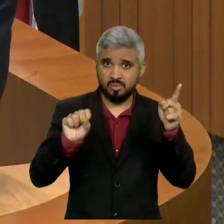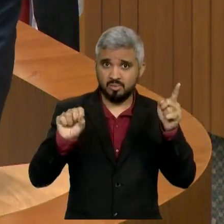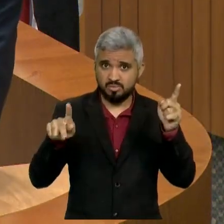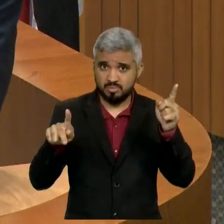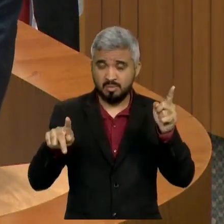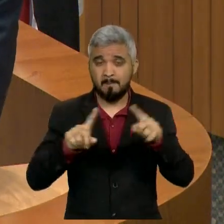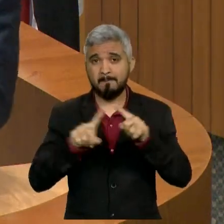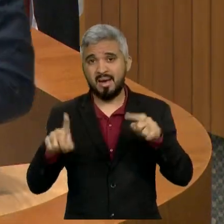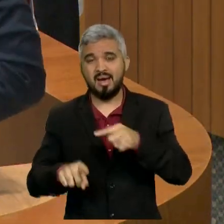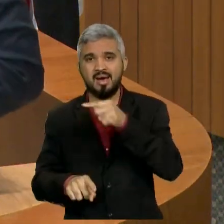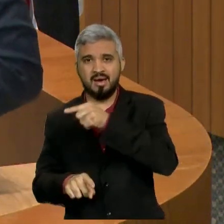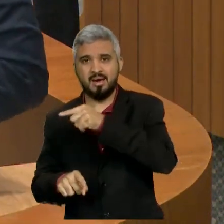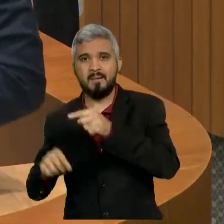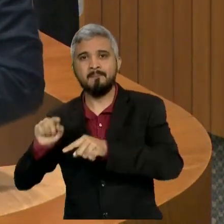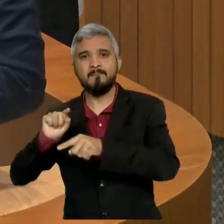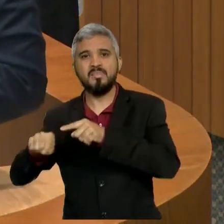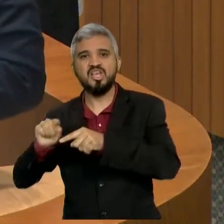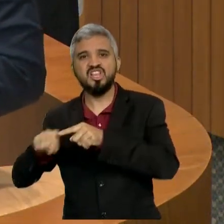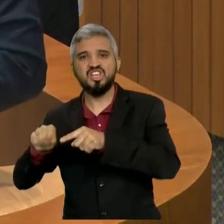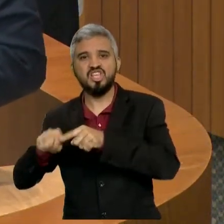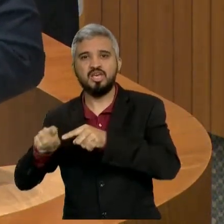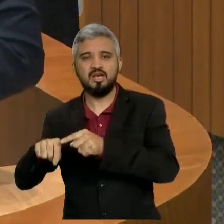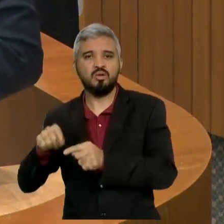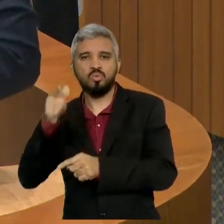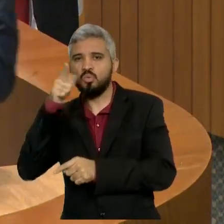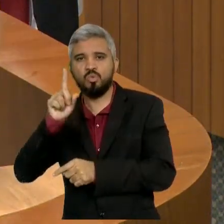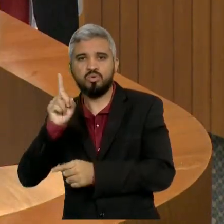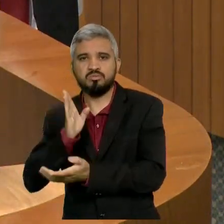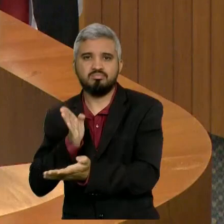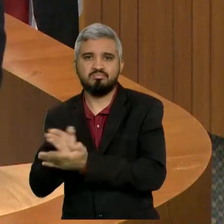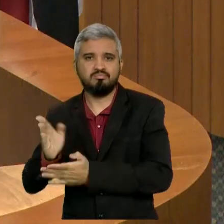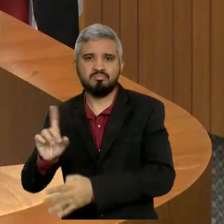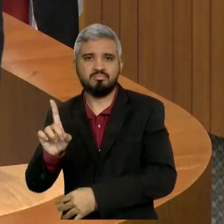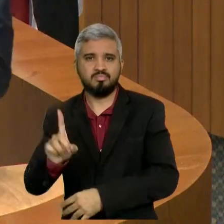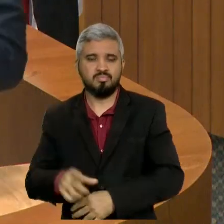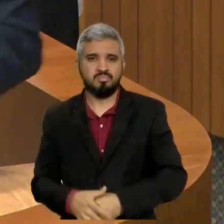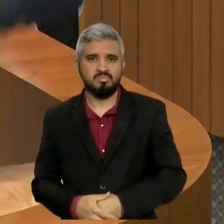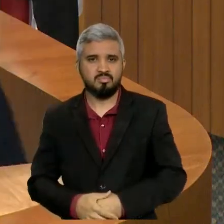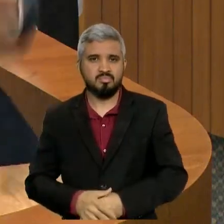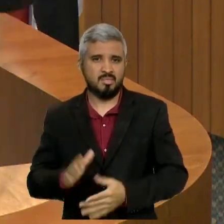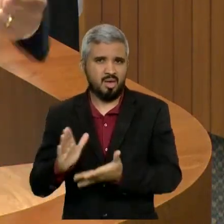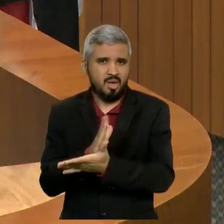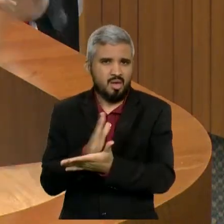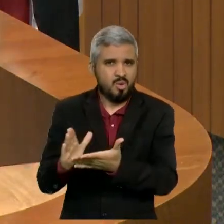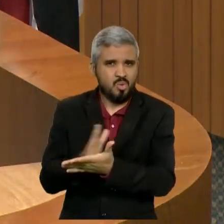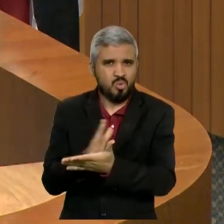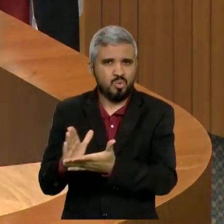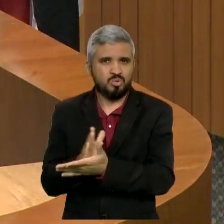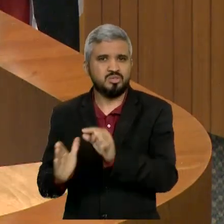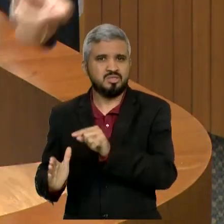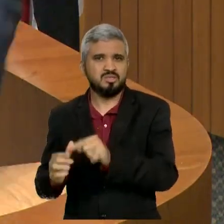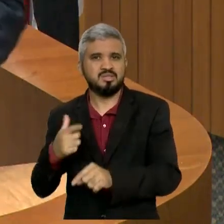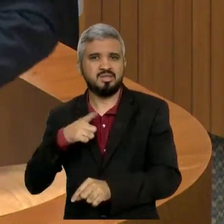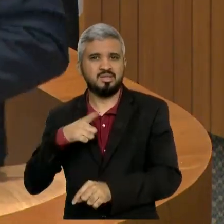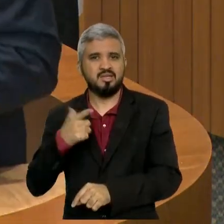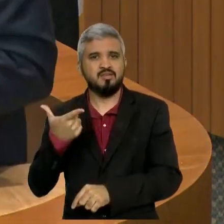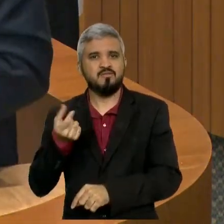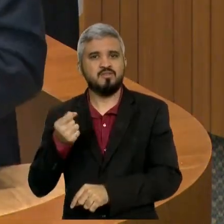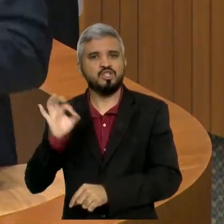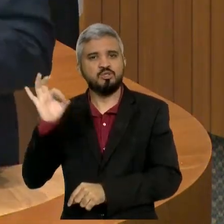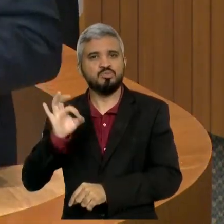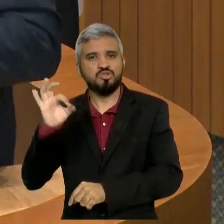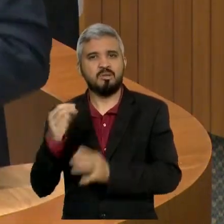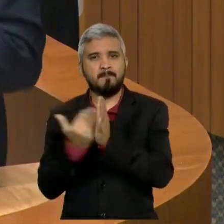um certificado pirata, às vezes do segundo grau, como estudante ali da região, ele tem 20% de bonificação a